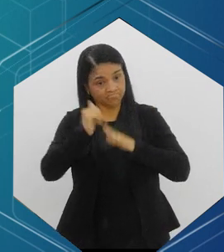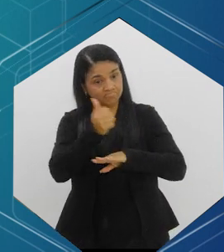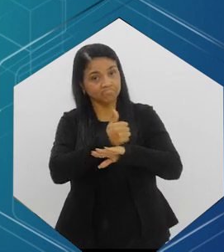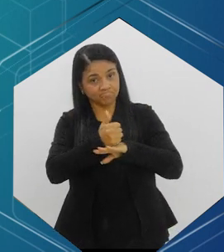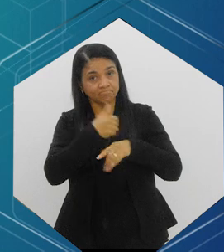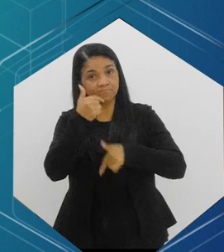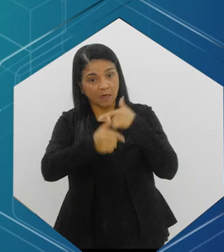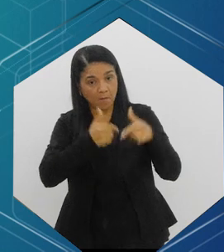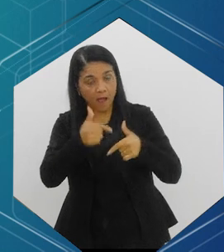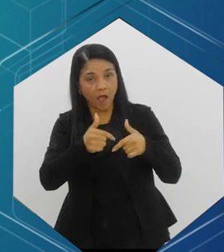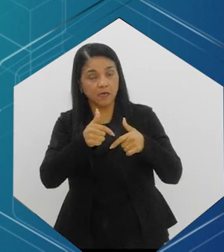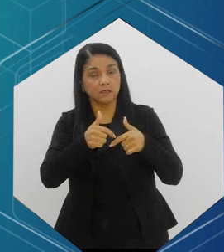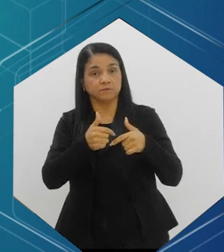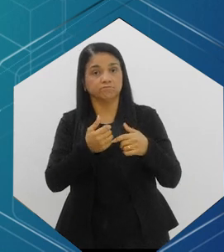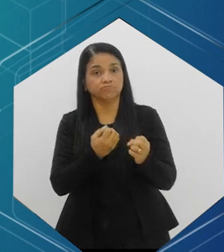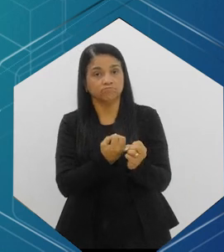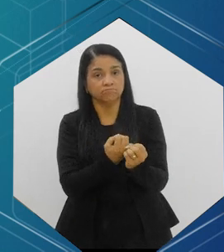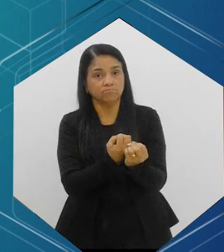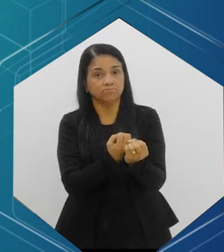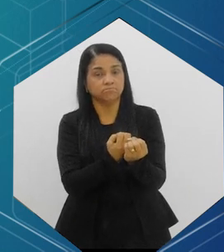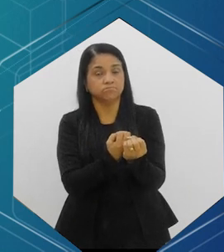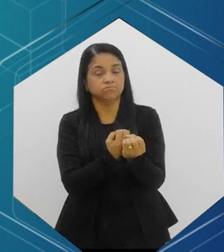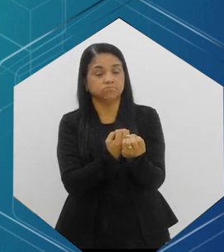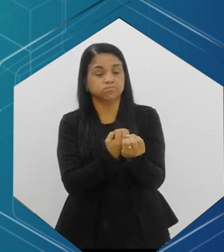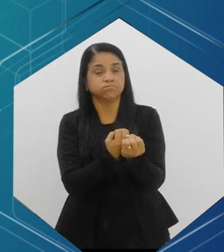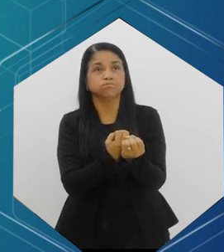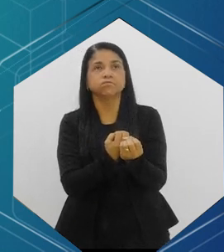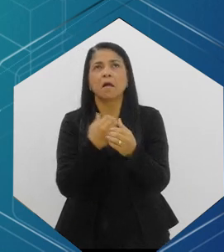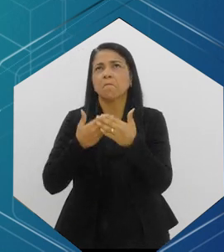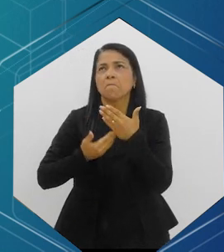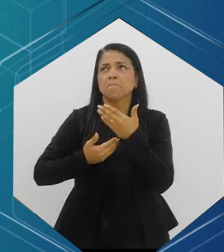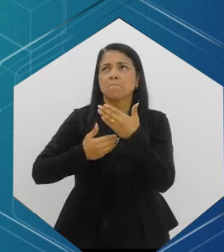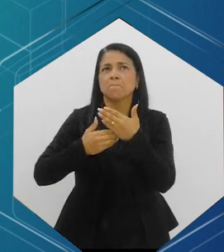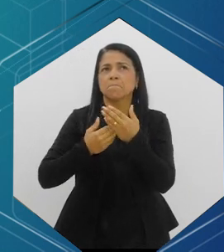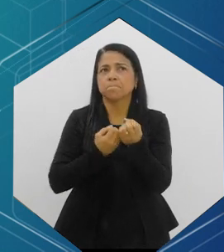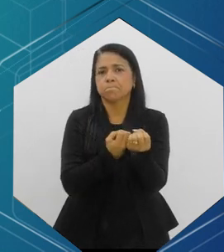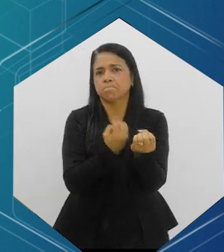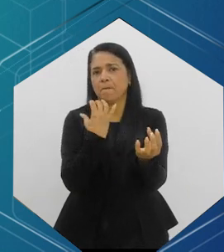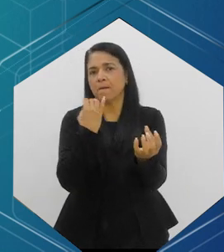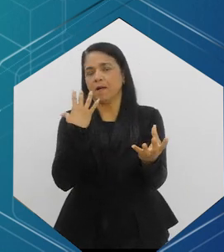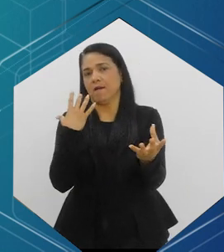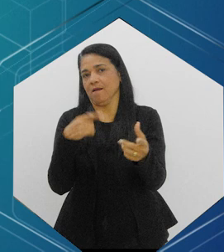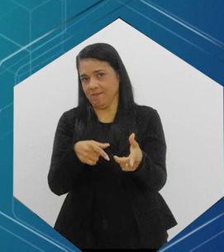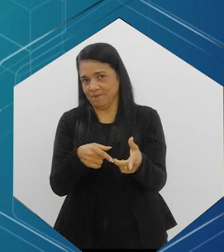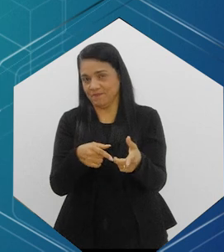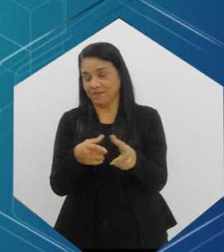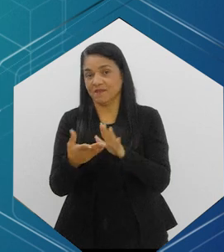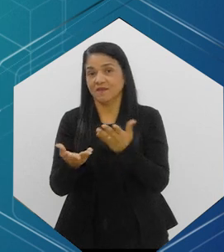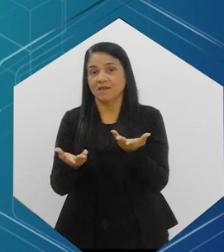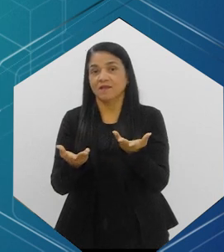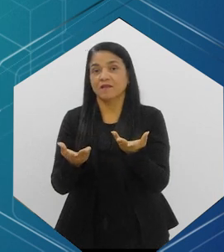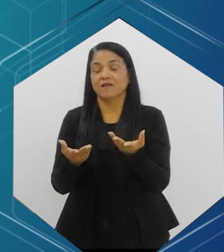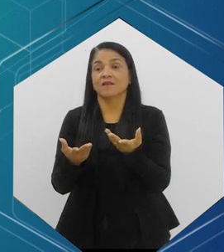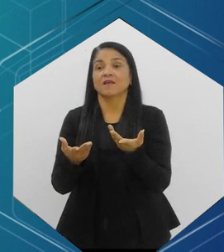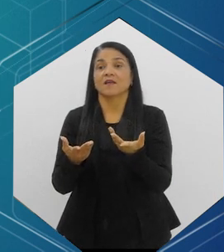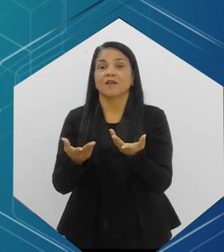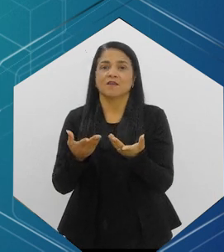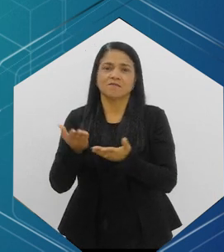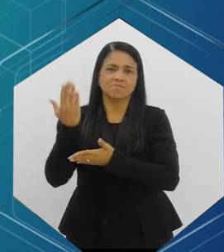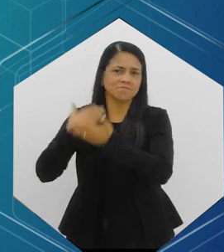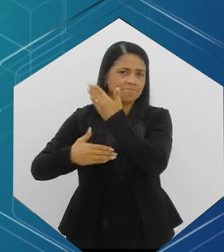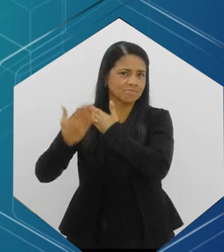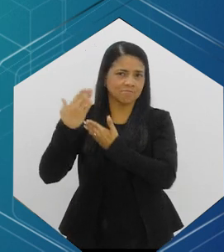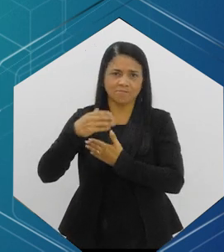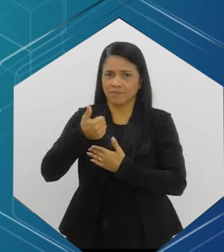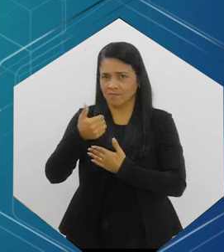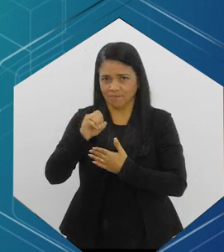profissionalmente. Você hoje tem um trabalho online que há 10 anos atrás era praticamente não falado, O home não office,